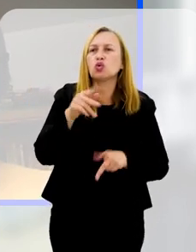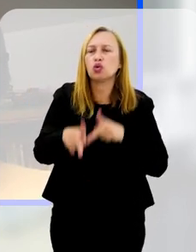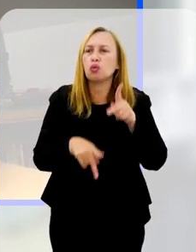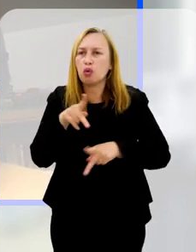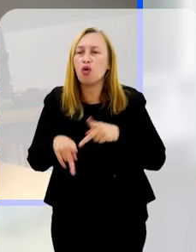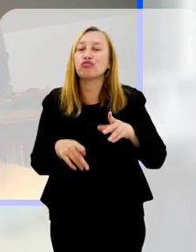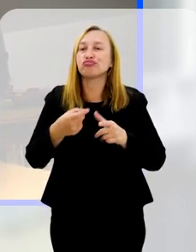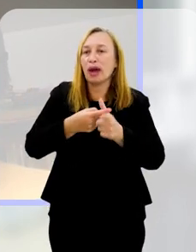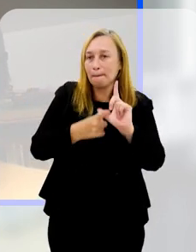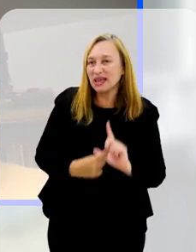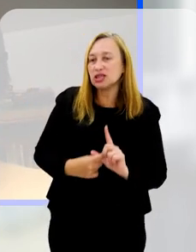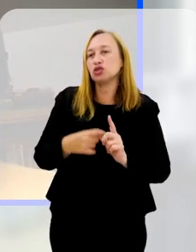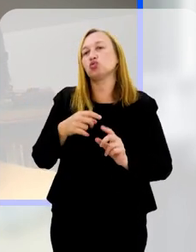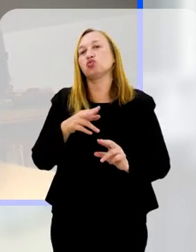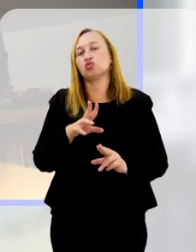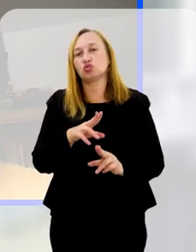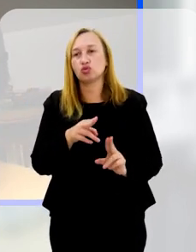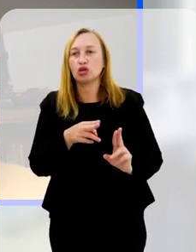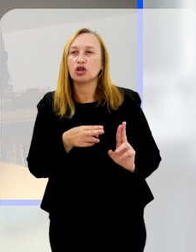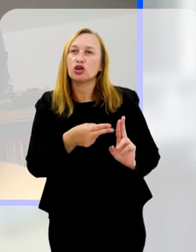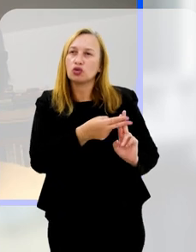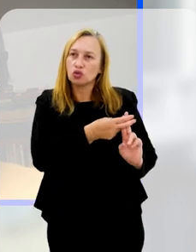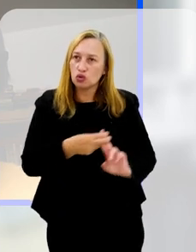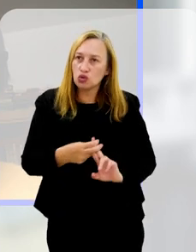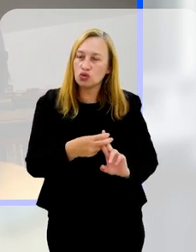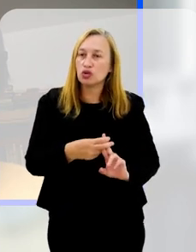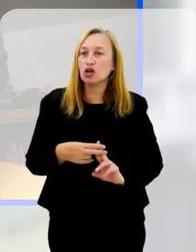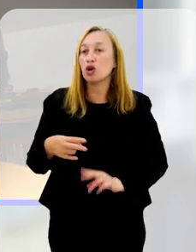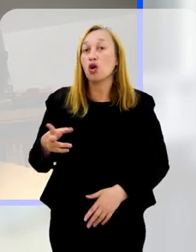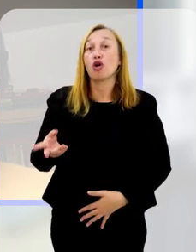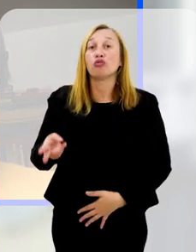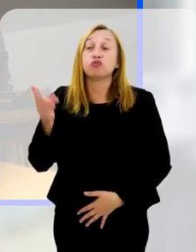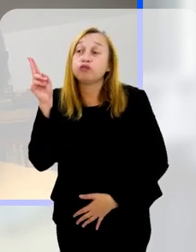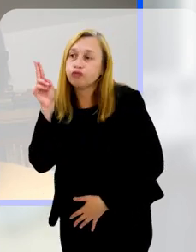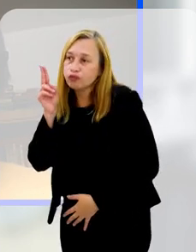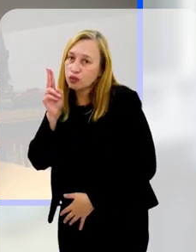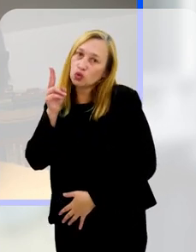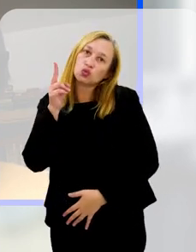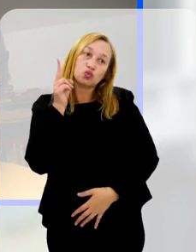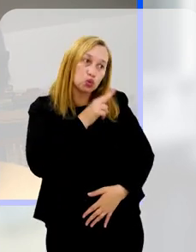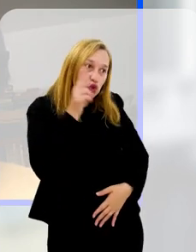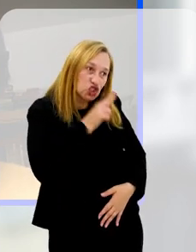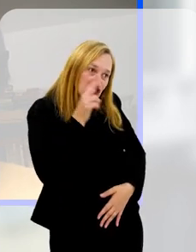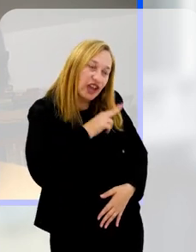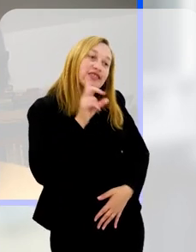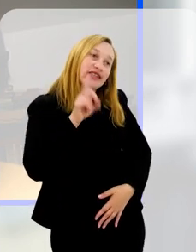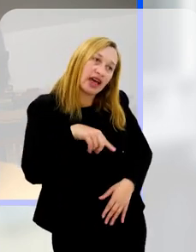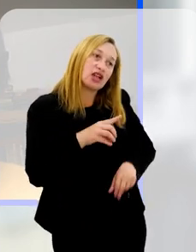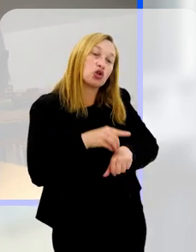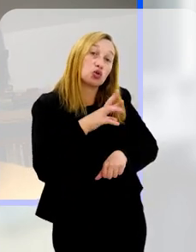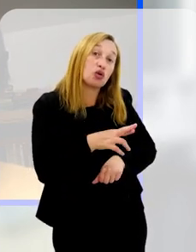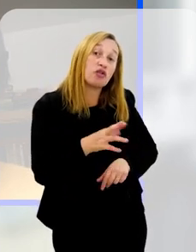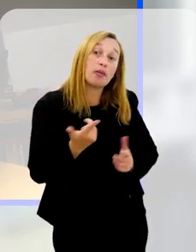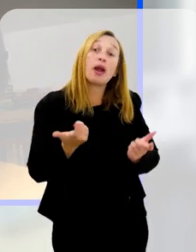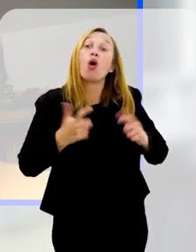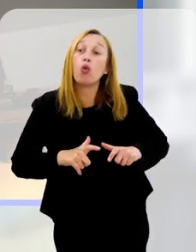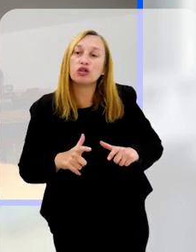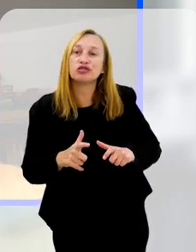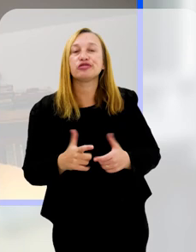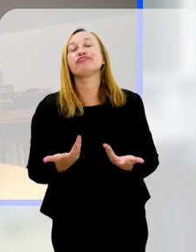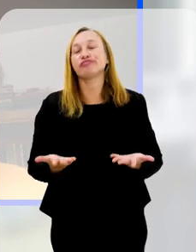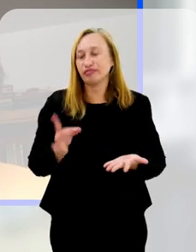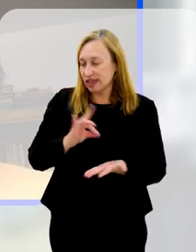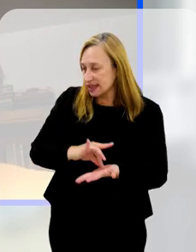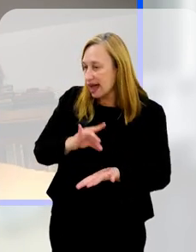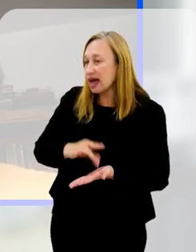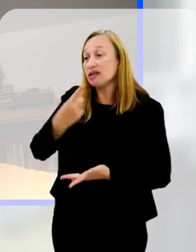verdade, toda a população brasileira depende do SUS. O E numa grau de emergência, né, dependência. doutor? Numa A emergência, emergência, a pessoa vai para exatamente. onde?